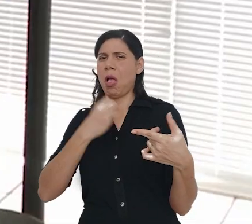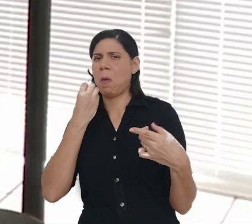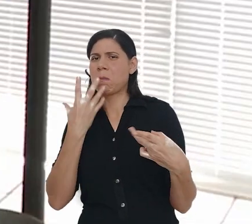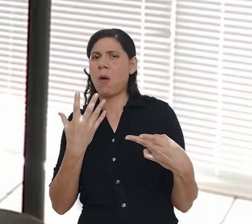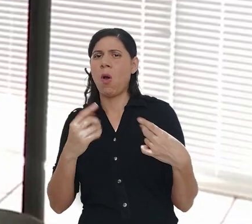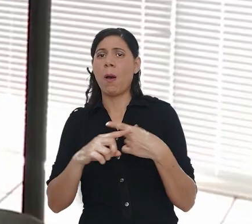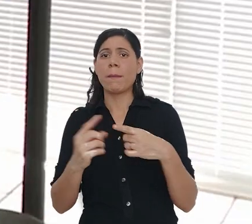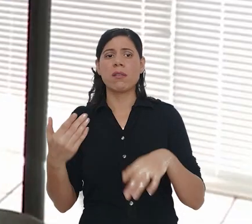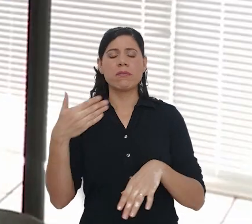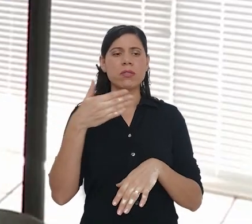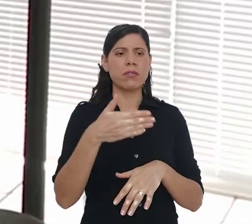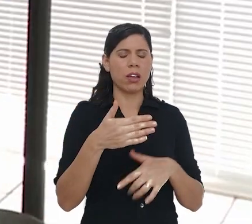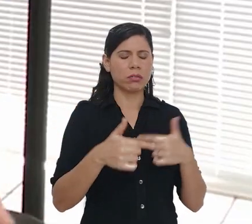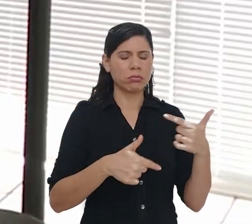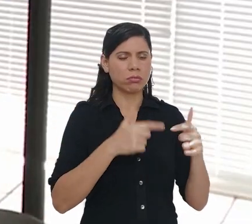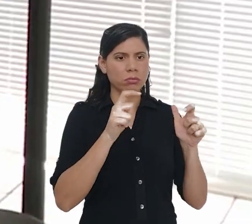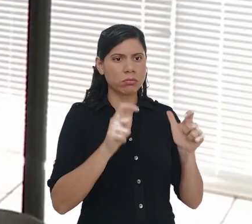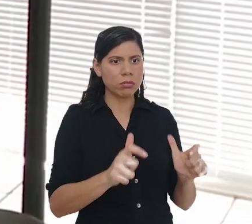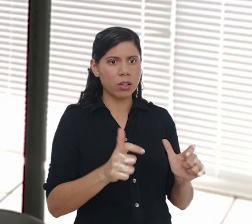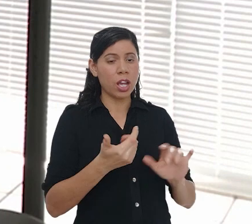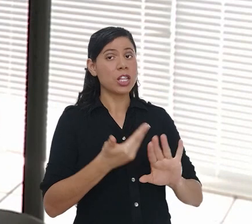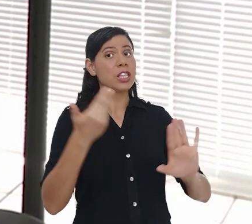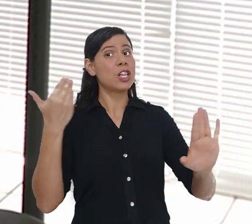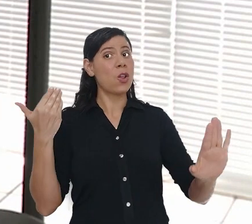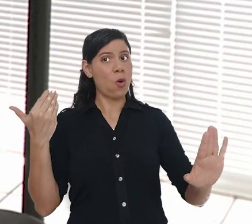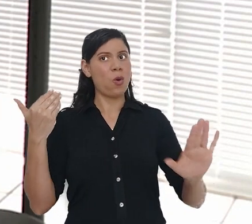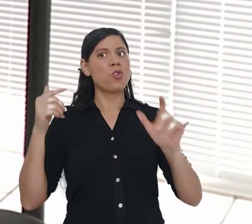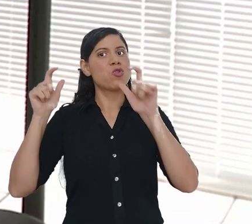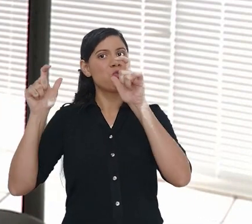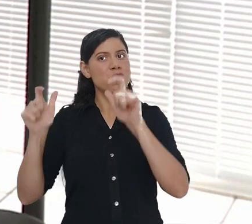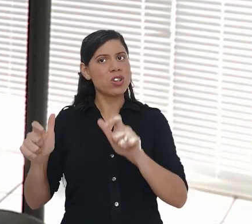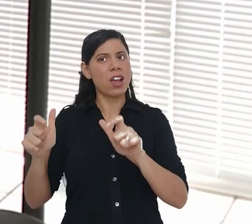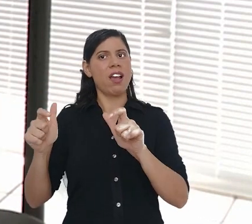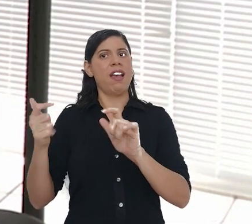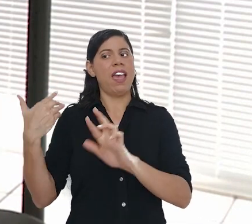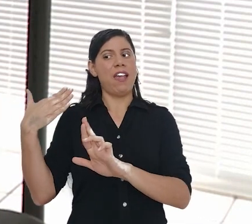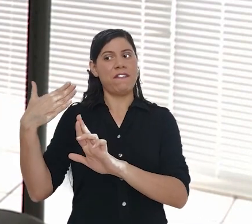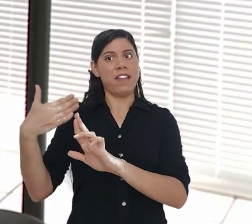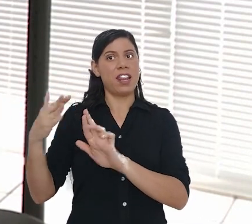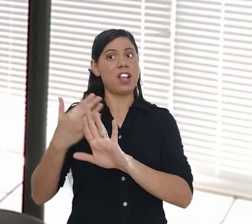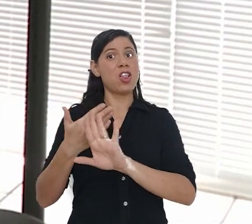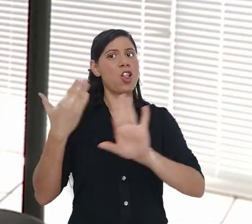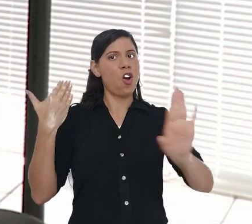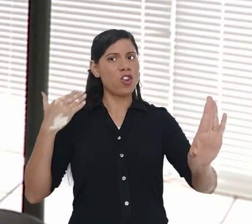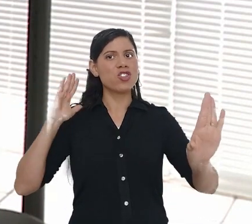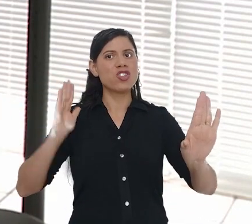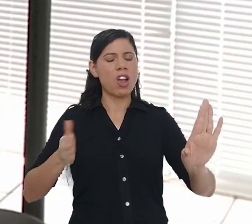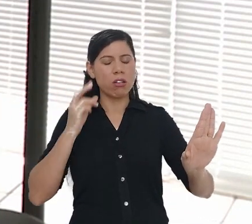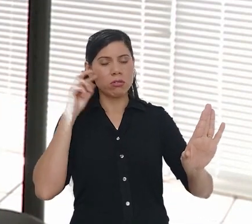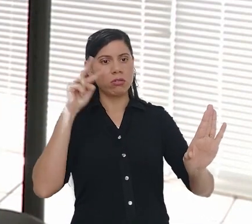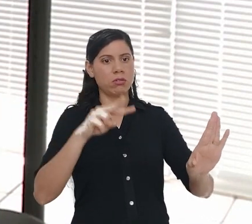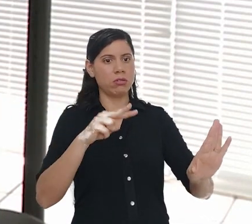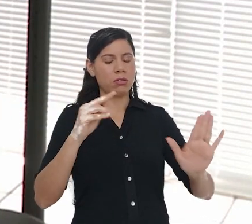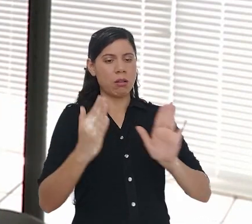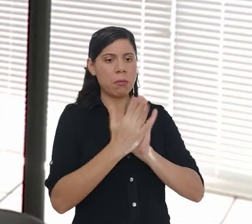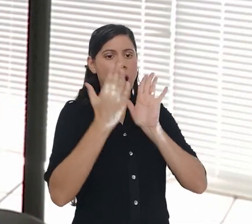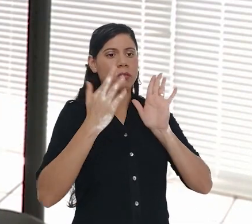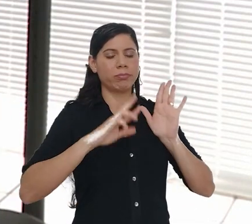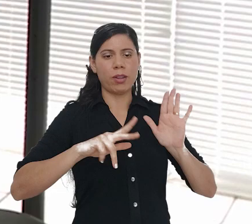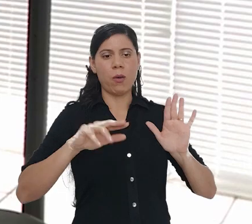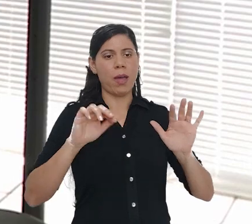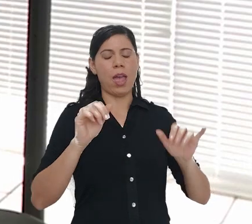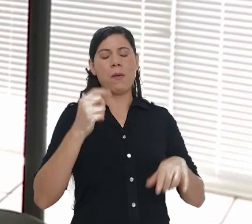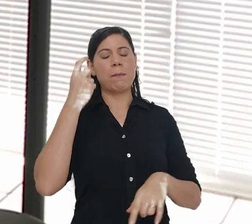chegam no local da prestação de serviços, já distante da sua comunidade, suas referências, a situação prometida não é a